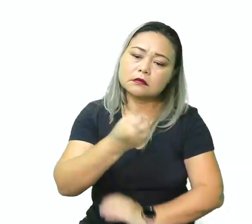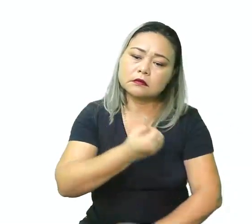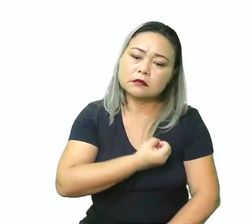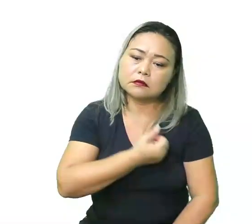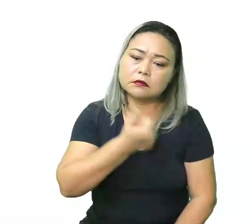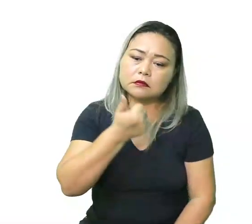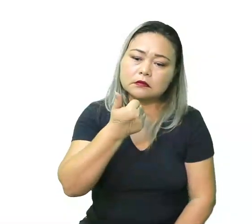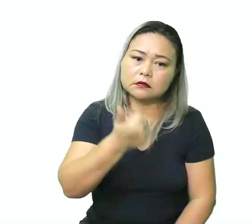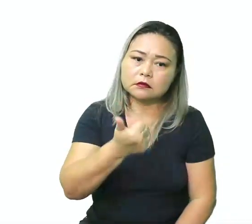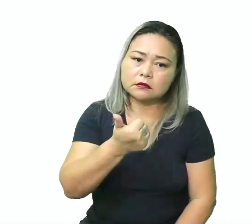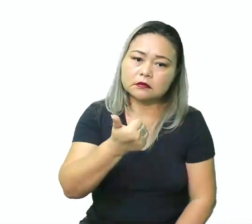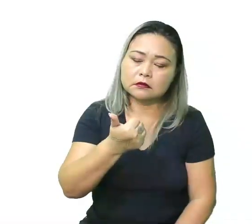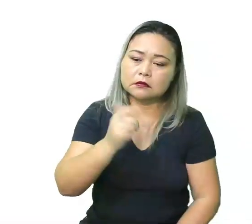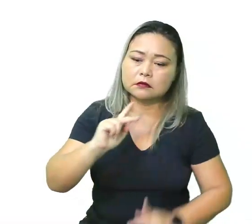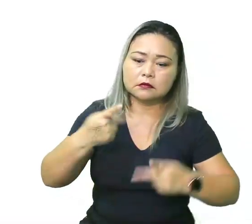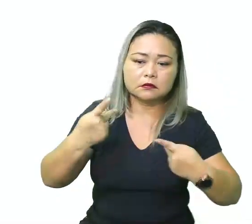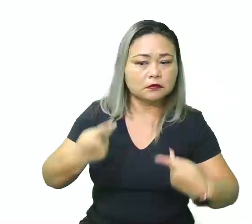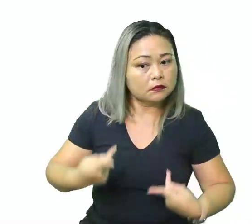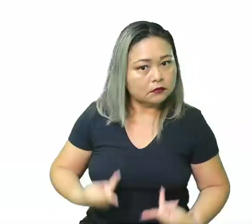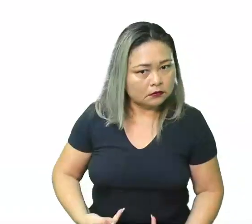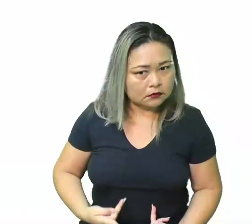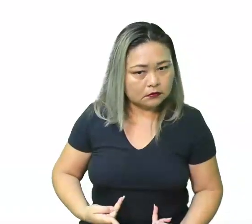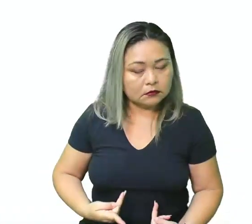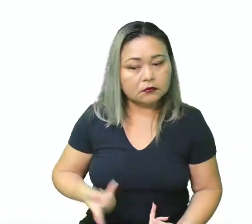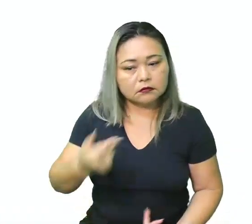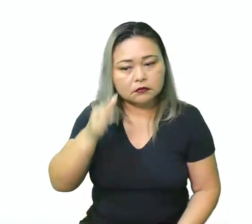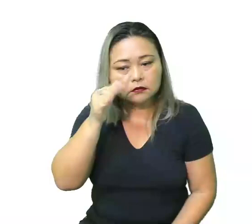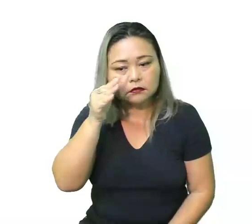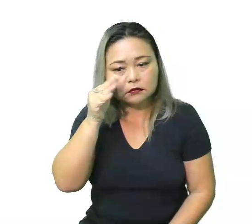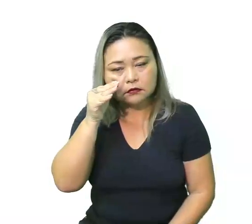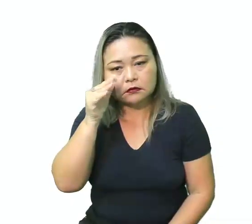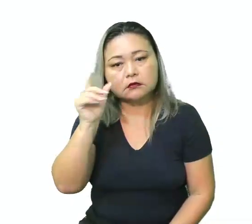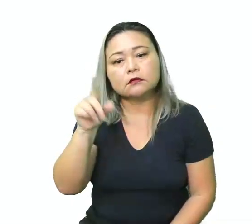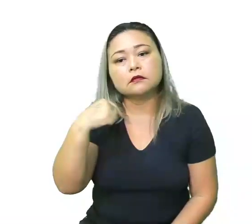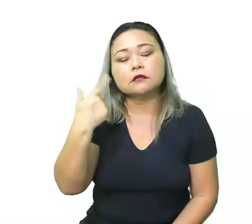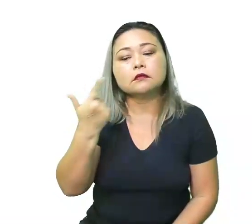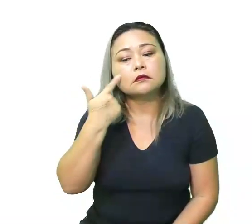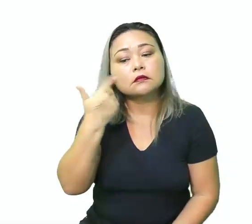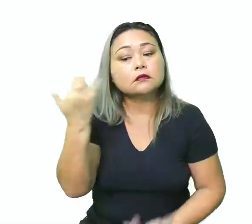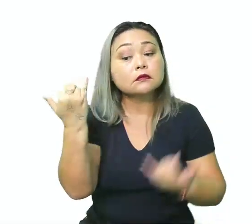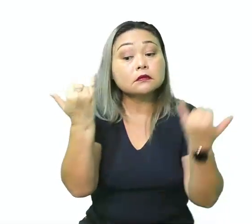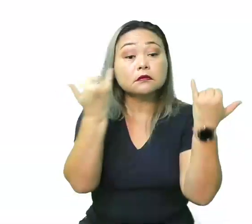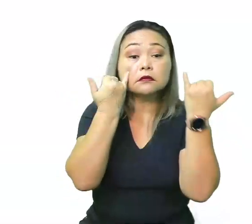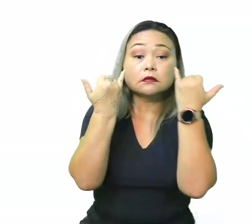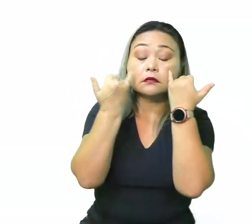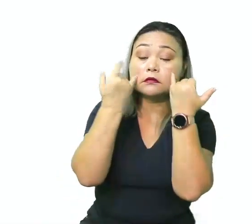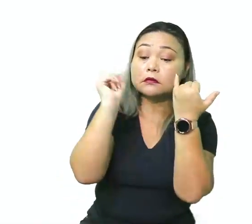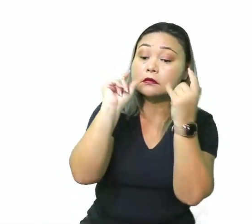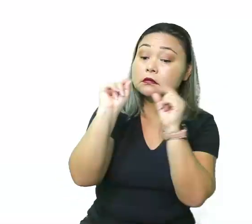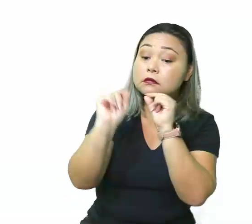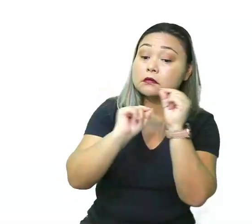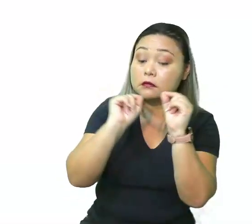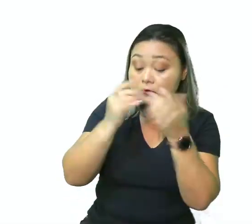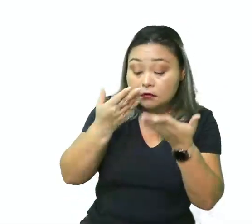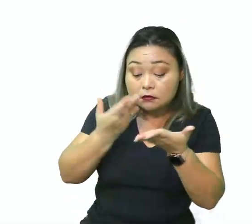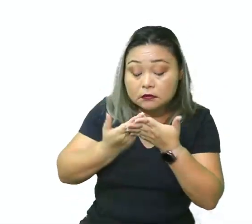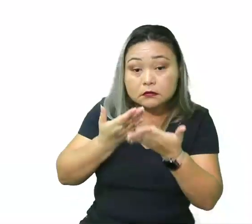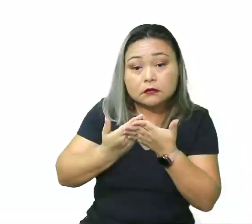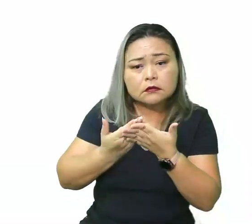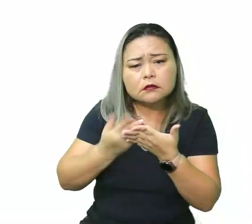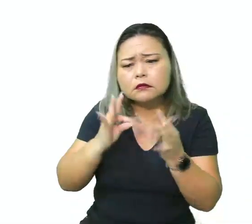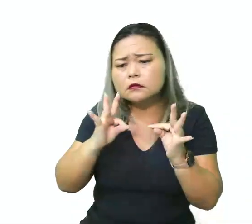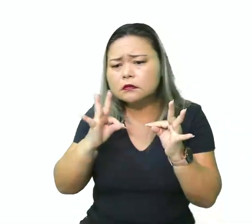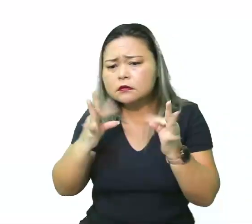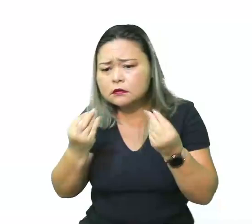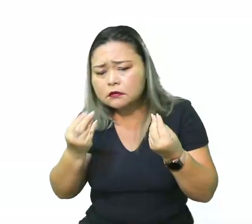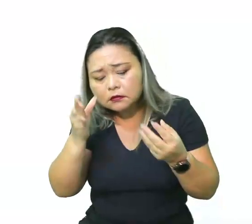Questão 1. O ser humano, como um ser muito curioso, nós somos, busca informações sobre o que lhe é fonte de estudo. Tudo aquilo